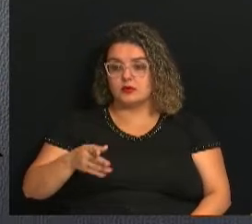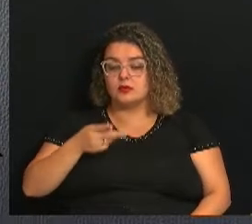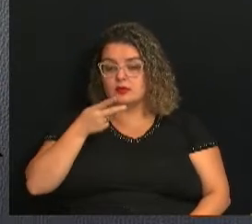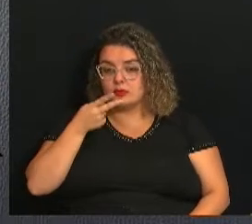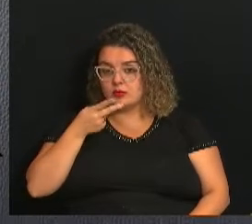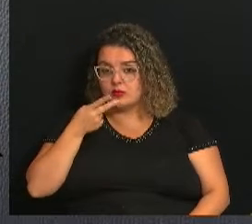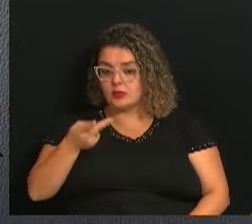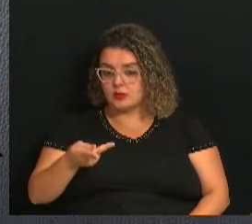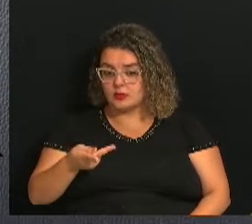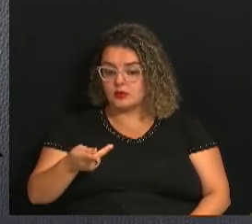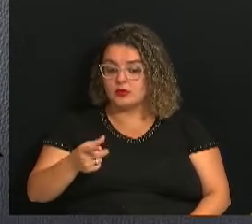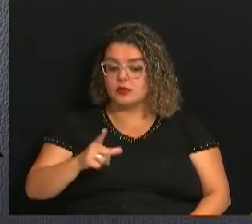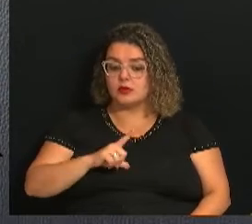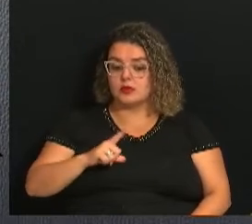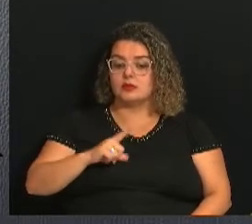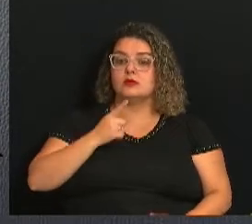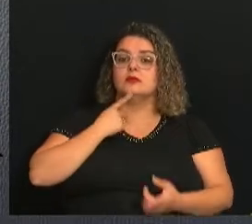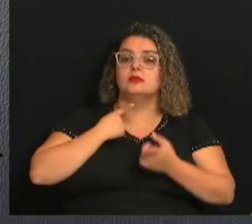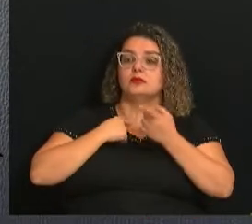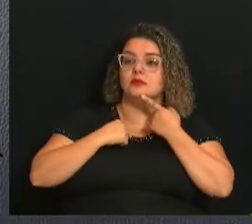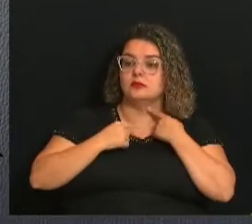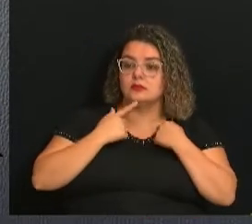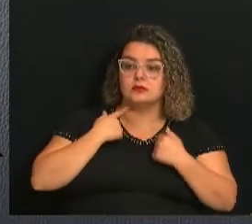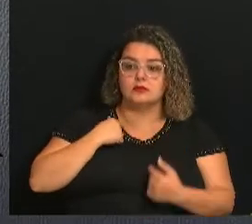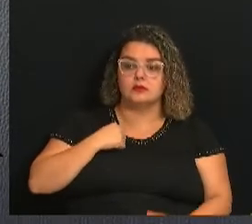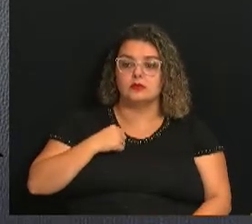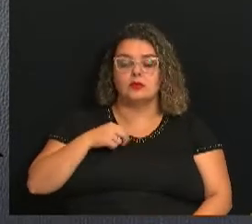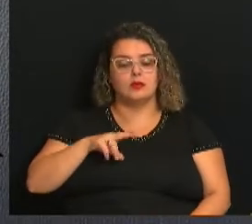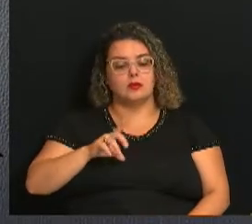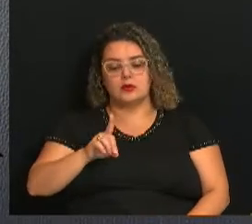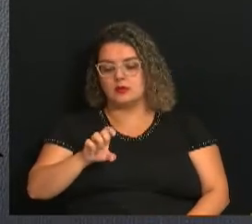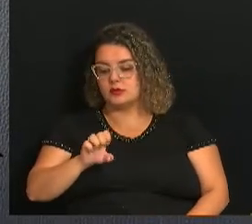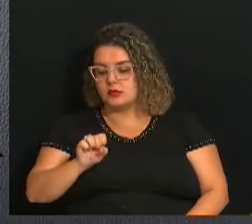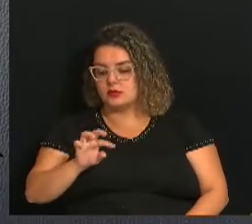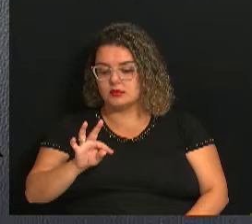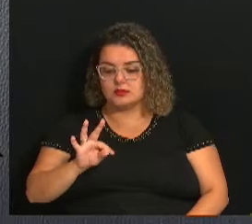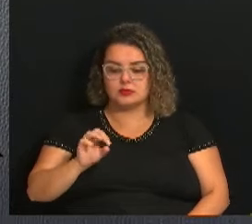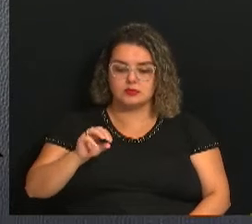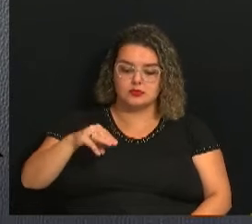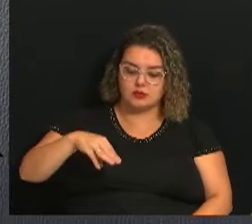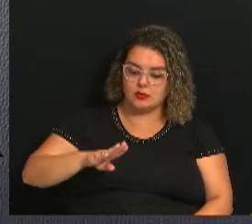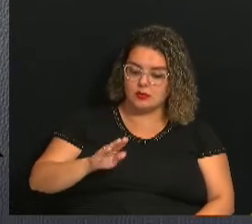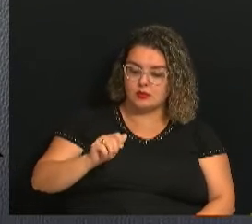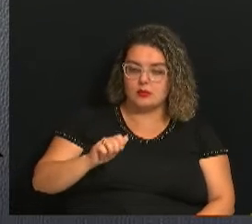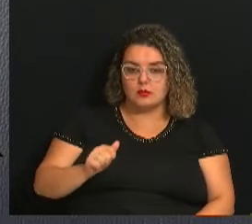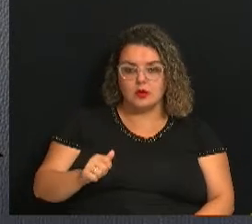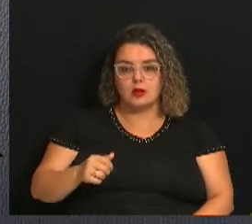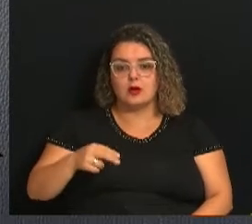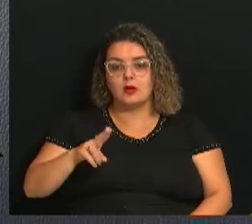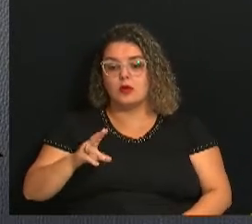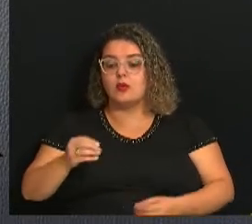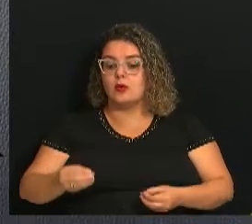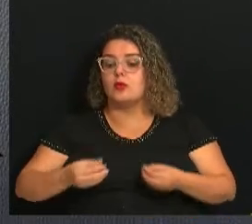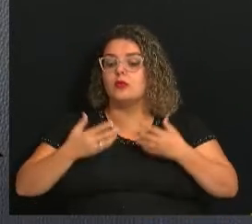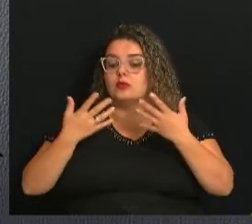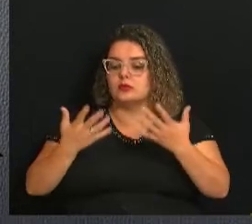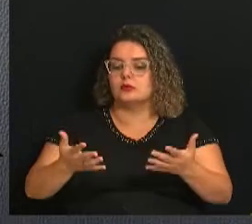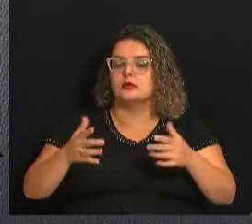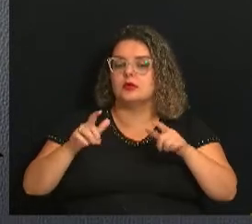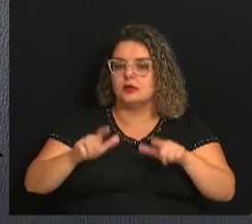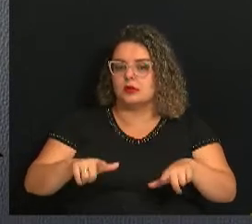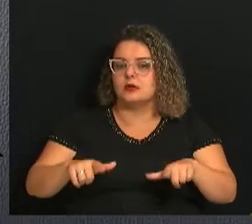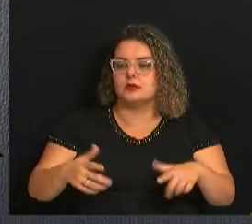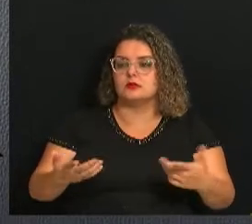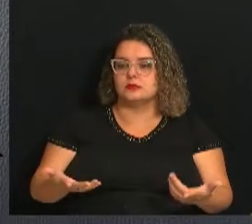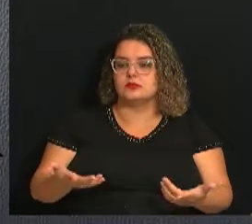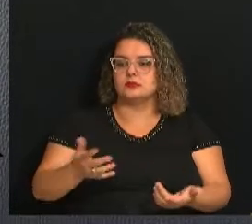que tem interesse ou em destombar ou em fornecer essa área, esse